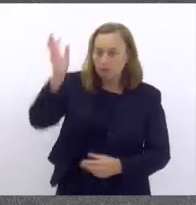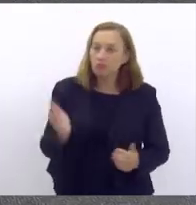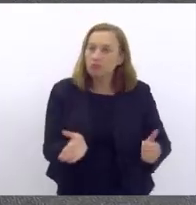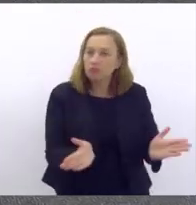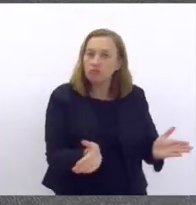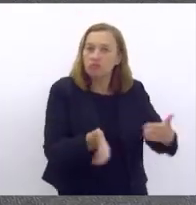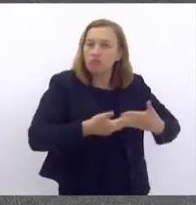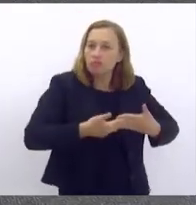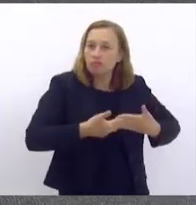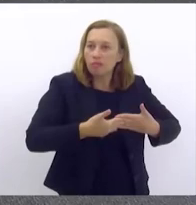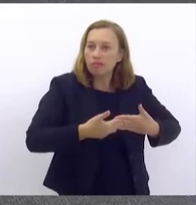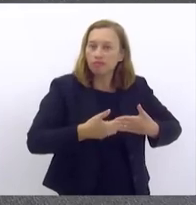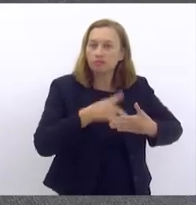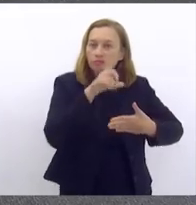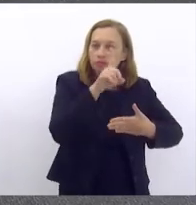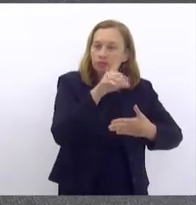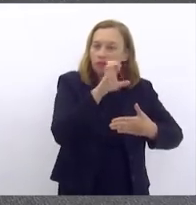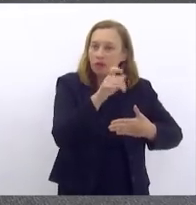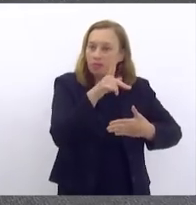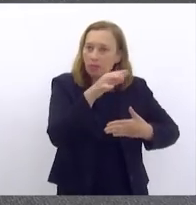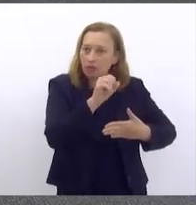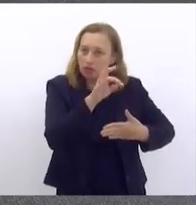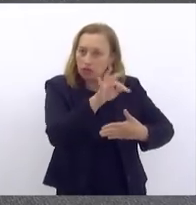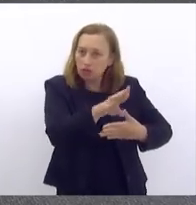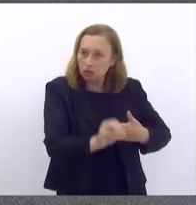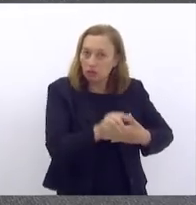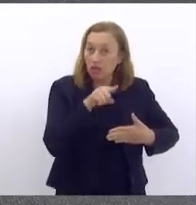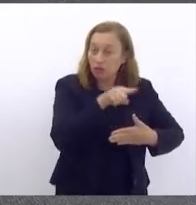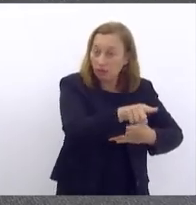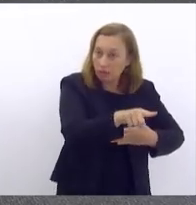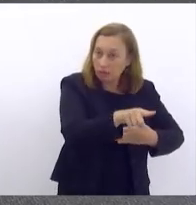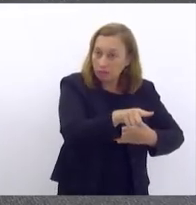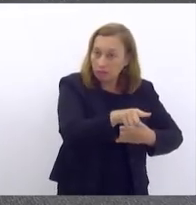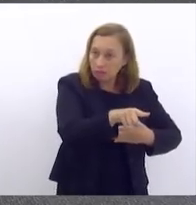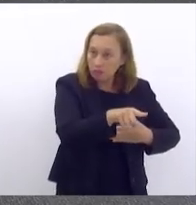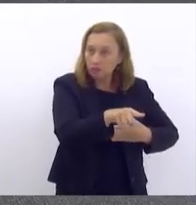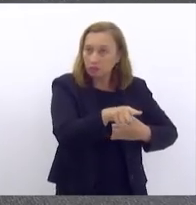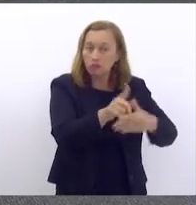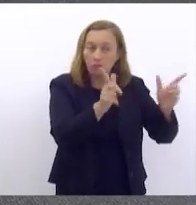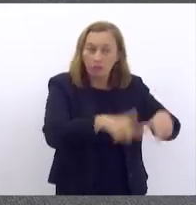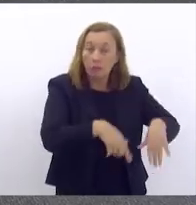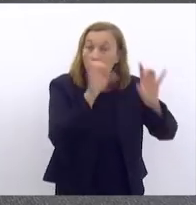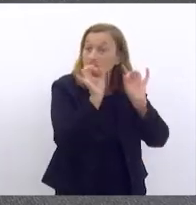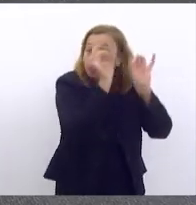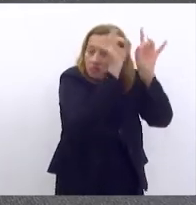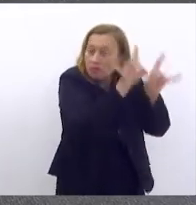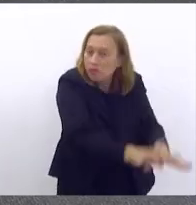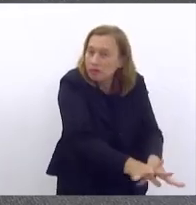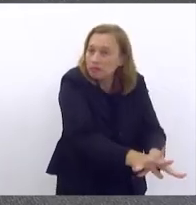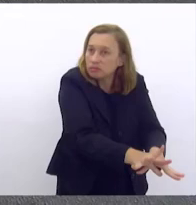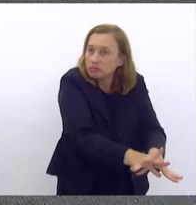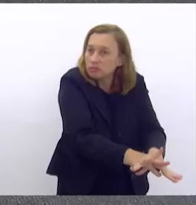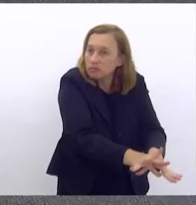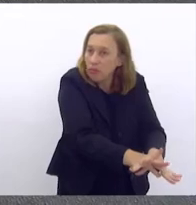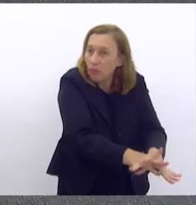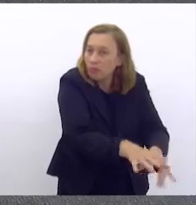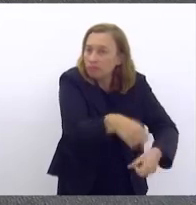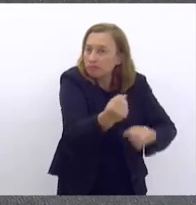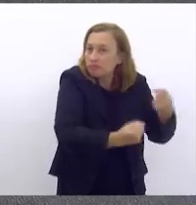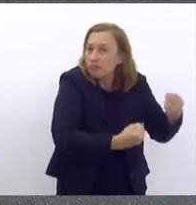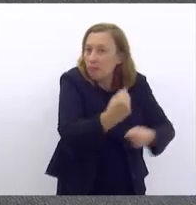Grande. O que era para ser um depósito, na verdade, é um terreno baldio, onde seu carro fica lá, seu bem